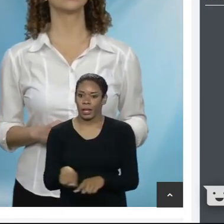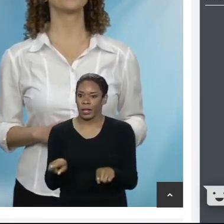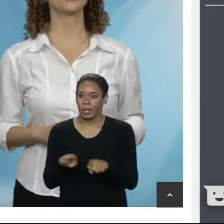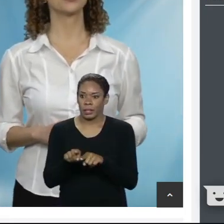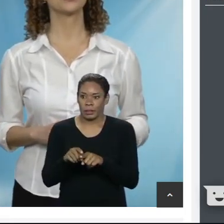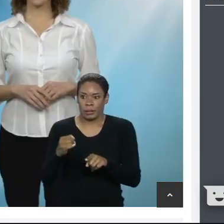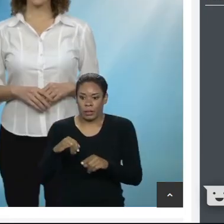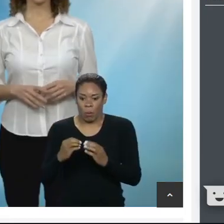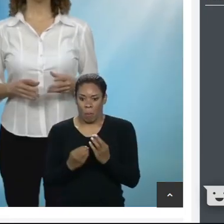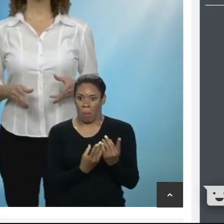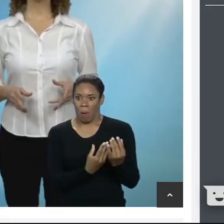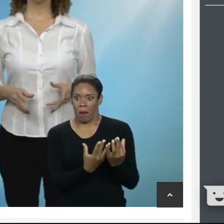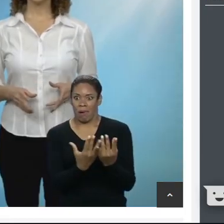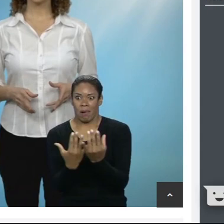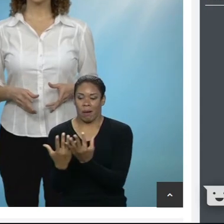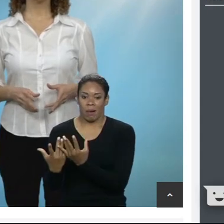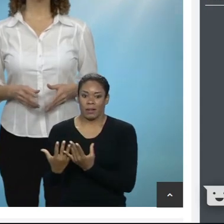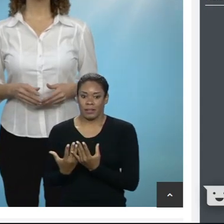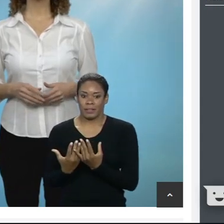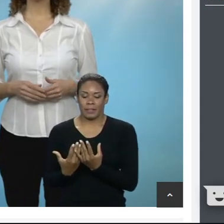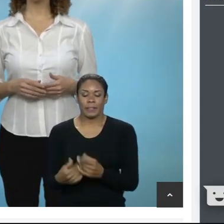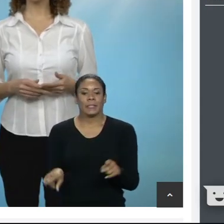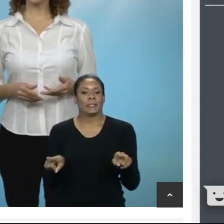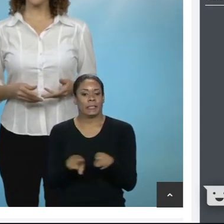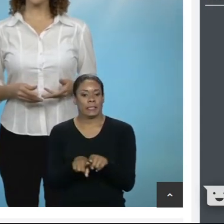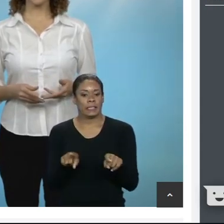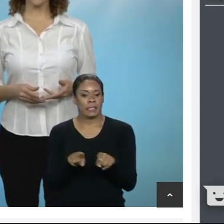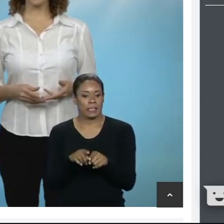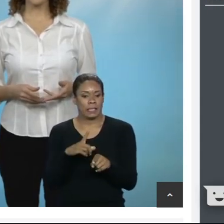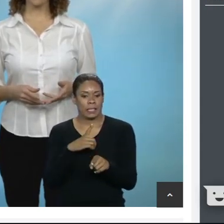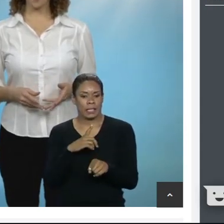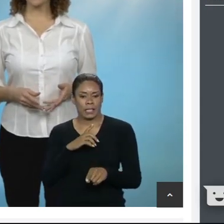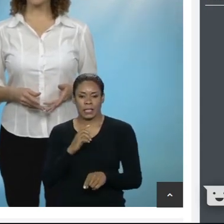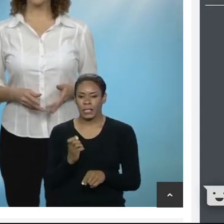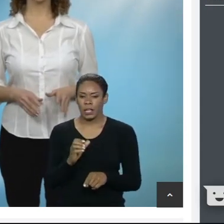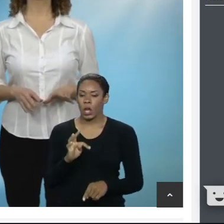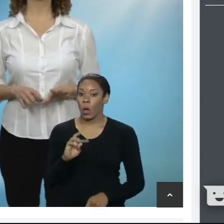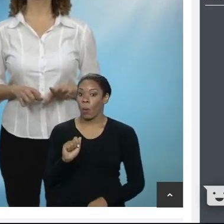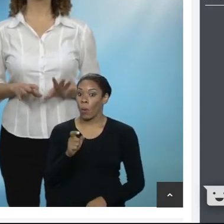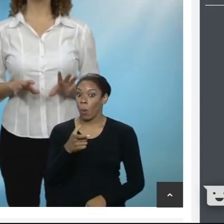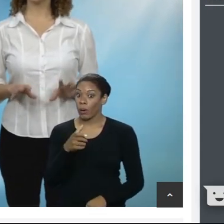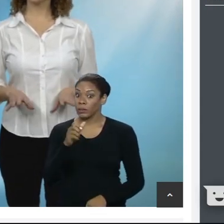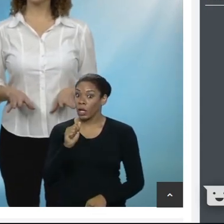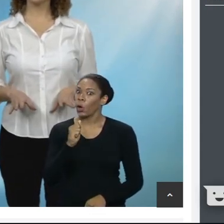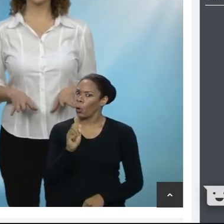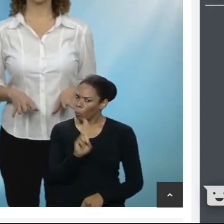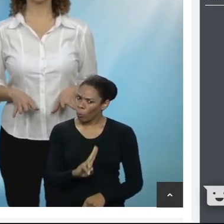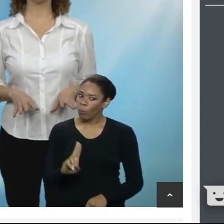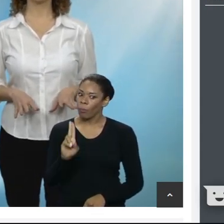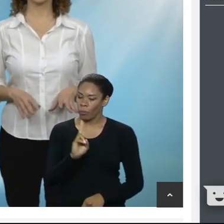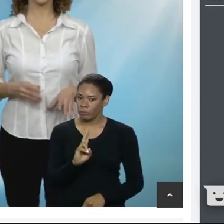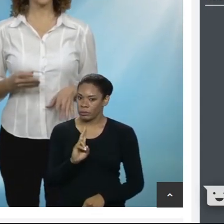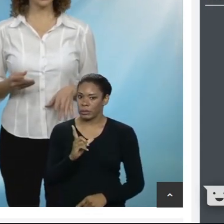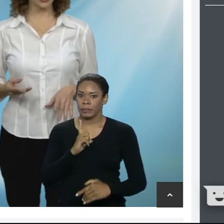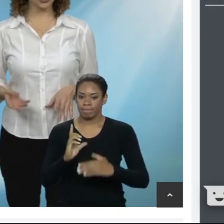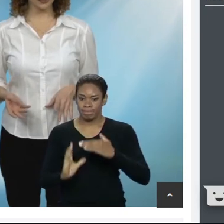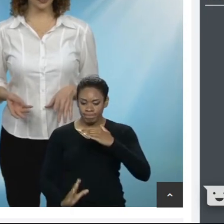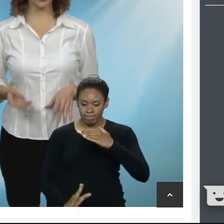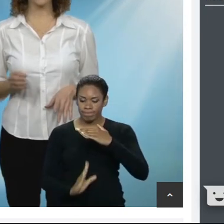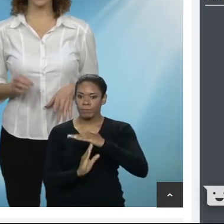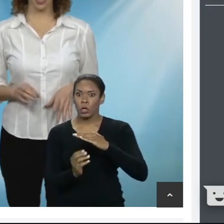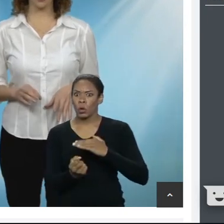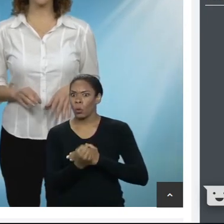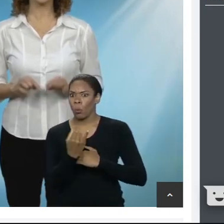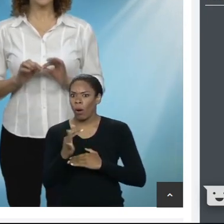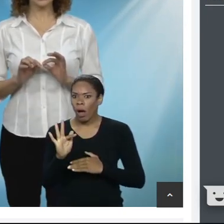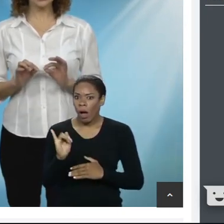possíveis incêndios. Além disso, eles possuem uma taxa de ocupação máxima que é usada como parâmetro para limitar a quantidade de